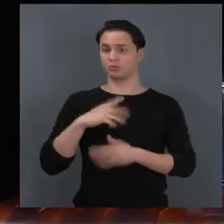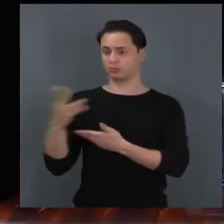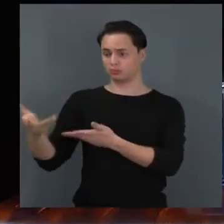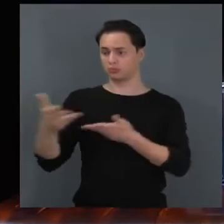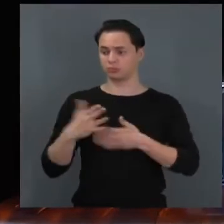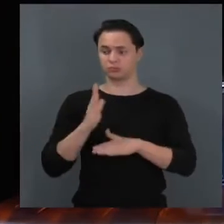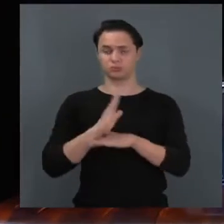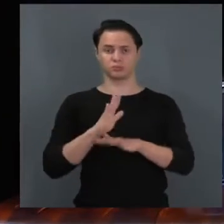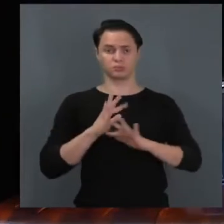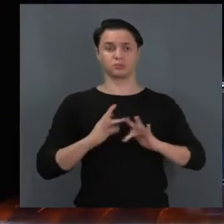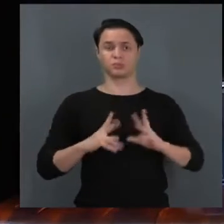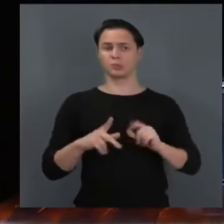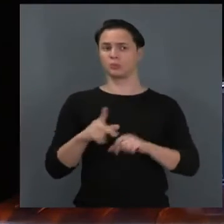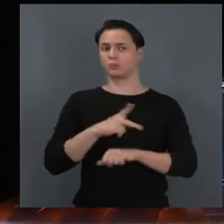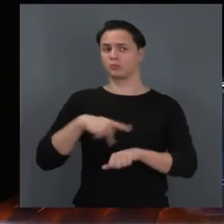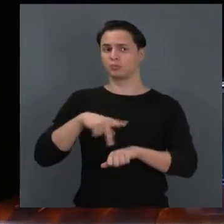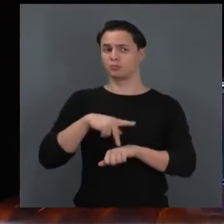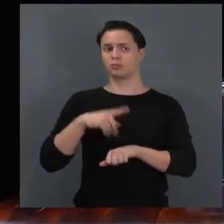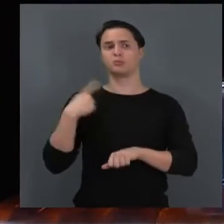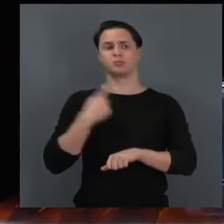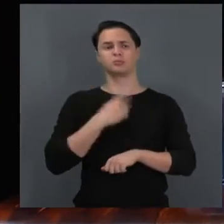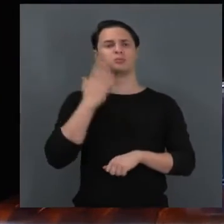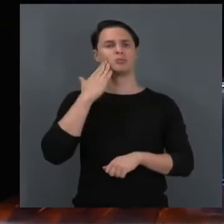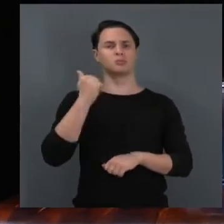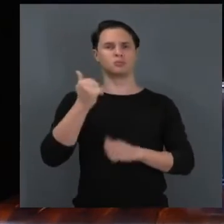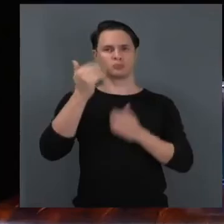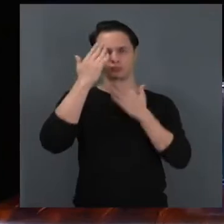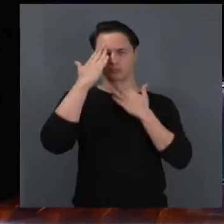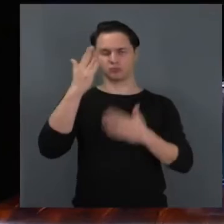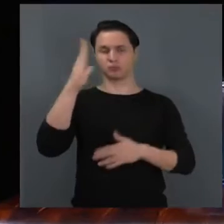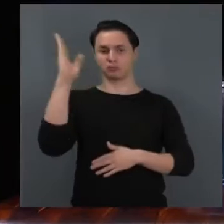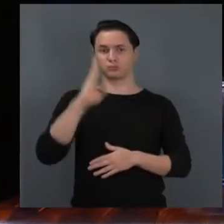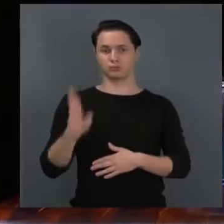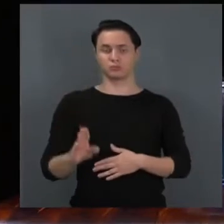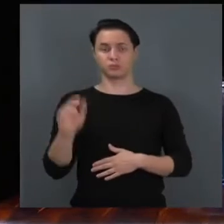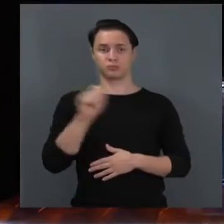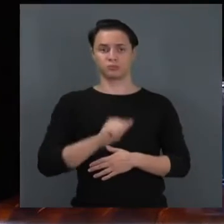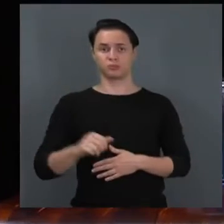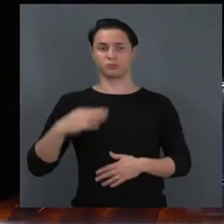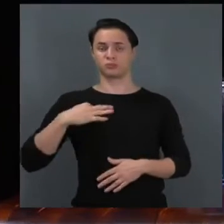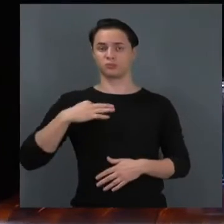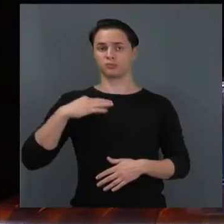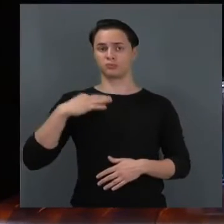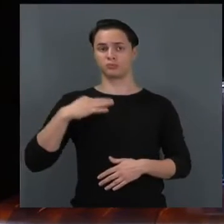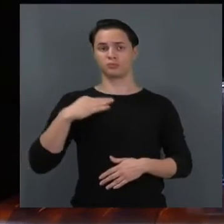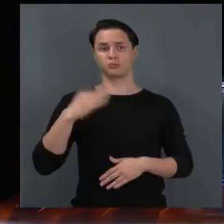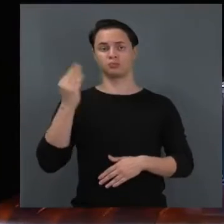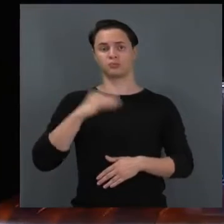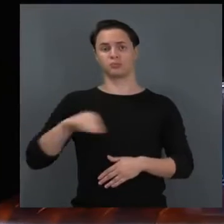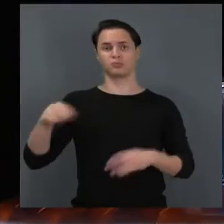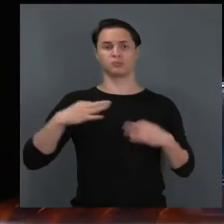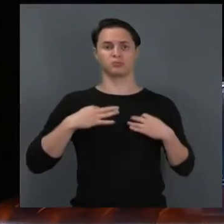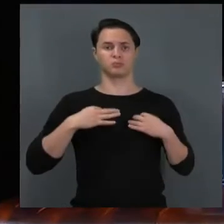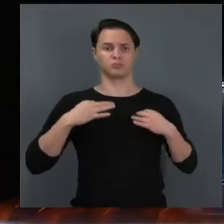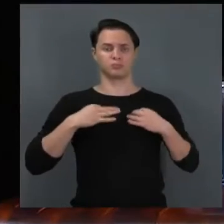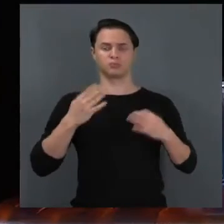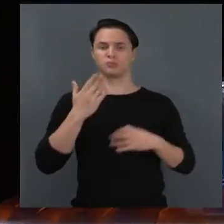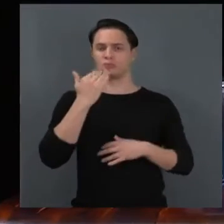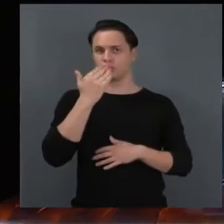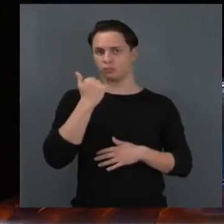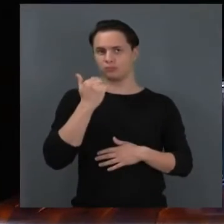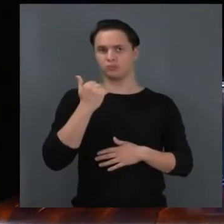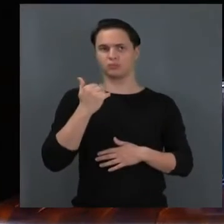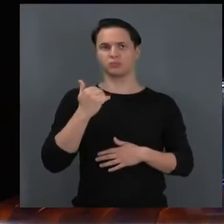país, reconhecemos. Obrigado, Brasil. Associações de voluntários estão mandando mantimento, roupa,